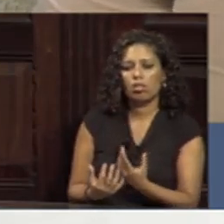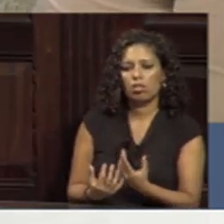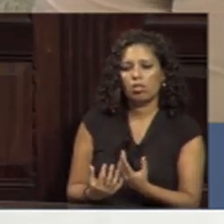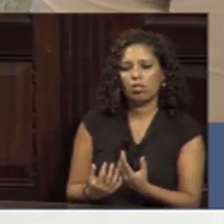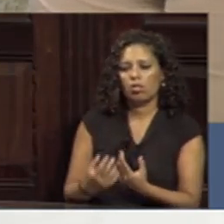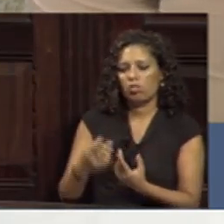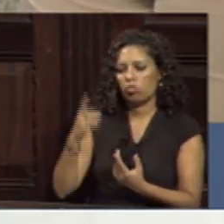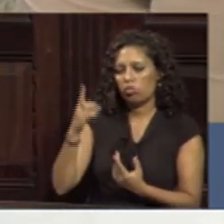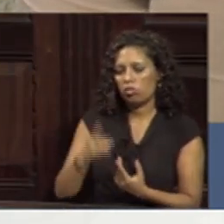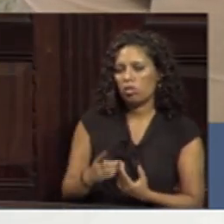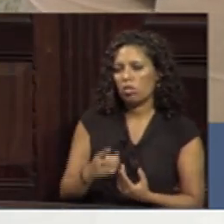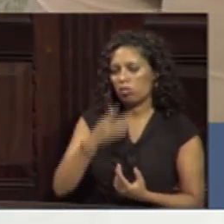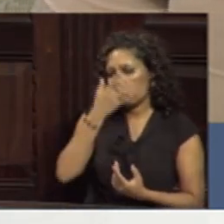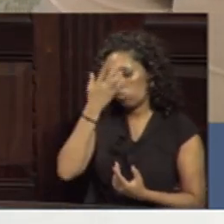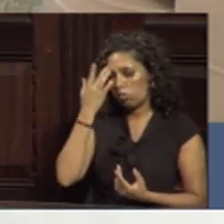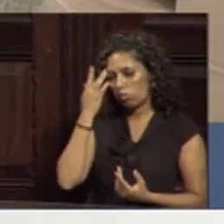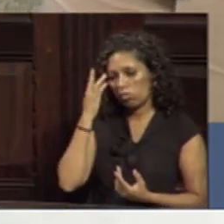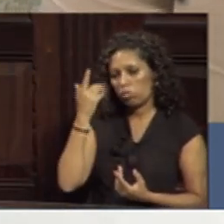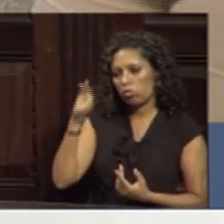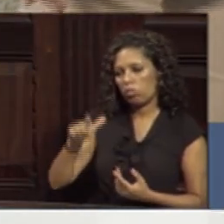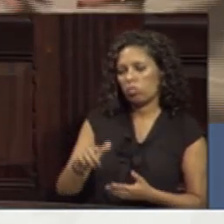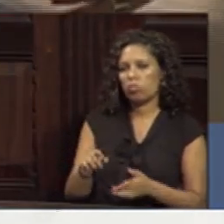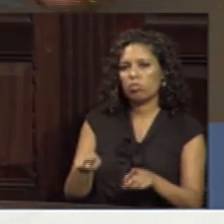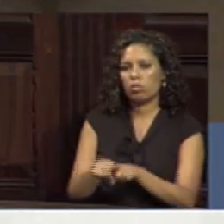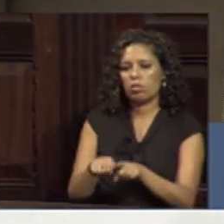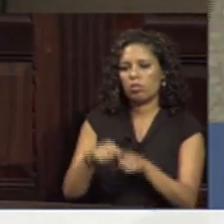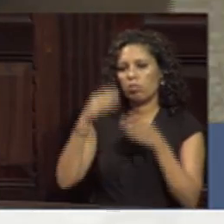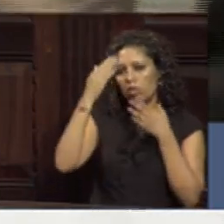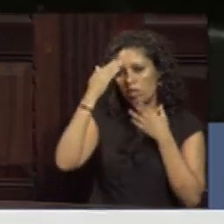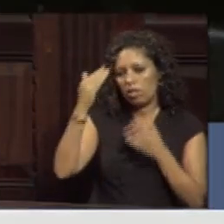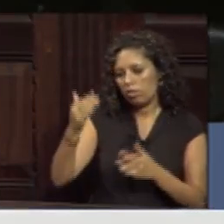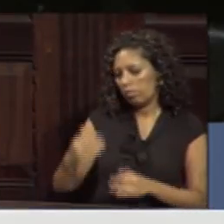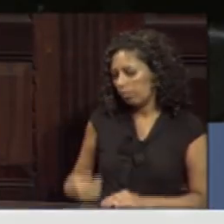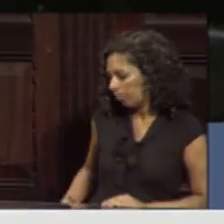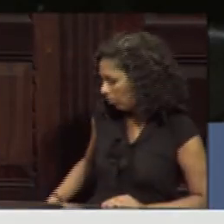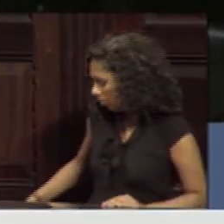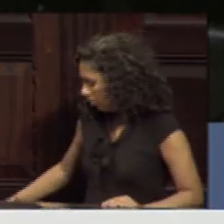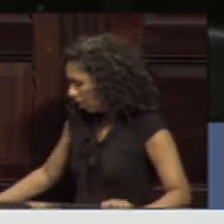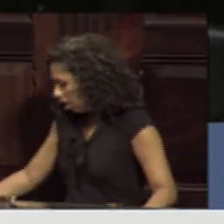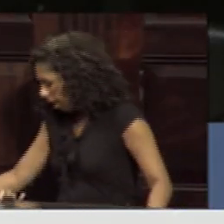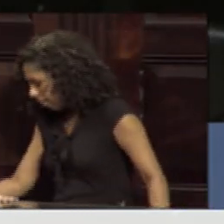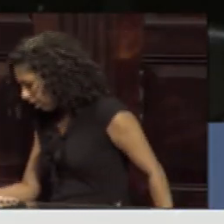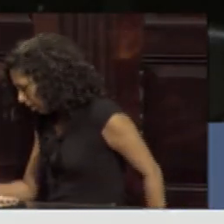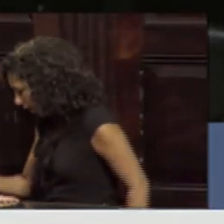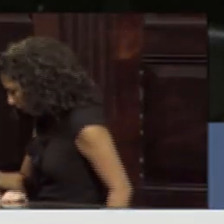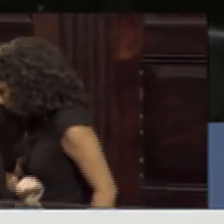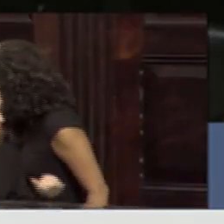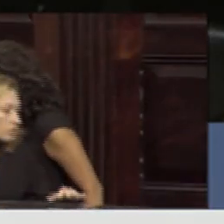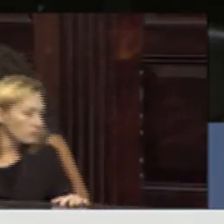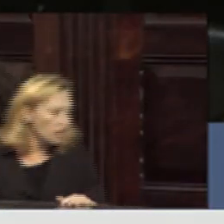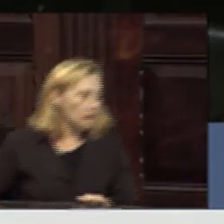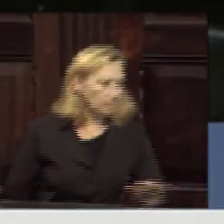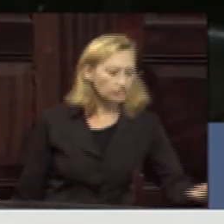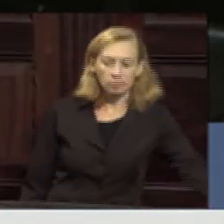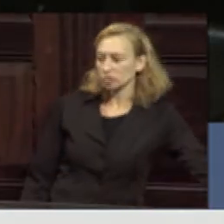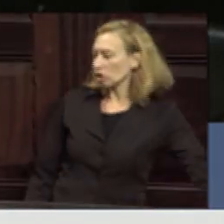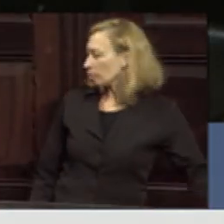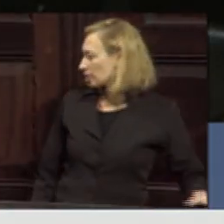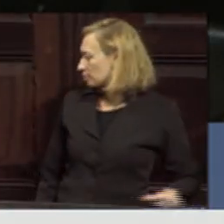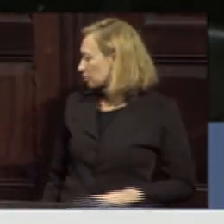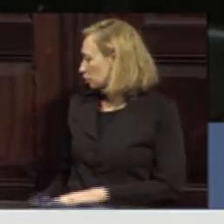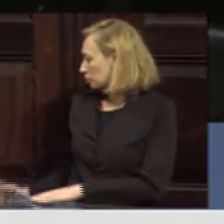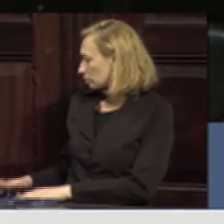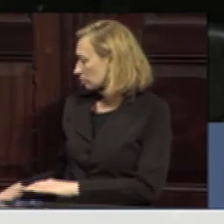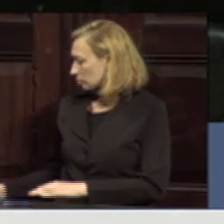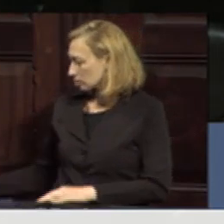para humanos direitos. Muito obrigado. Com a palavra o deputado Paulo Ramos.